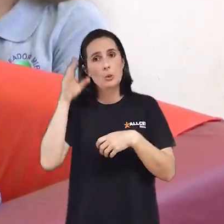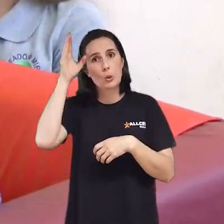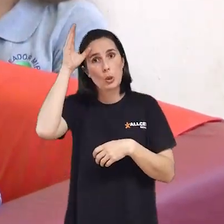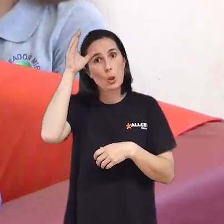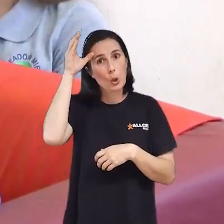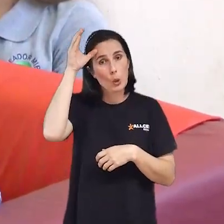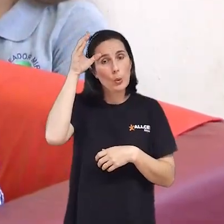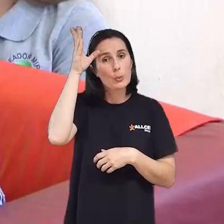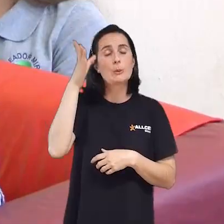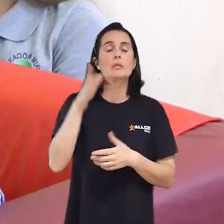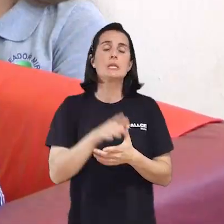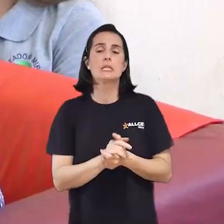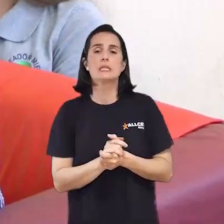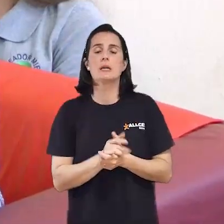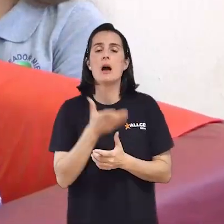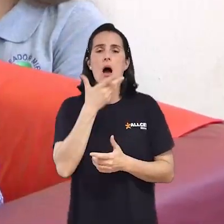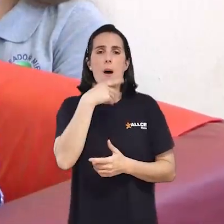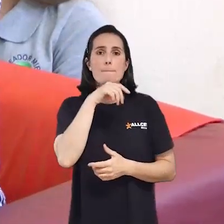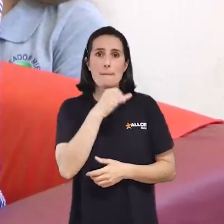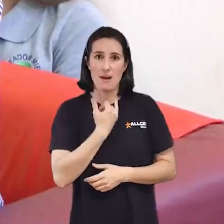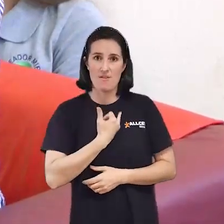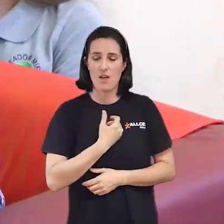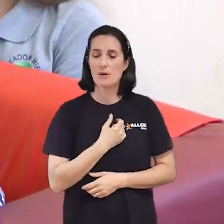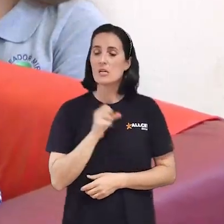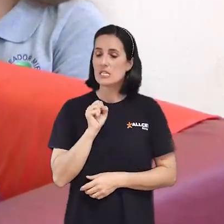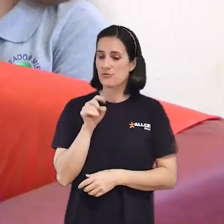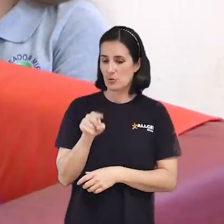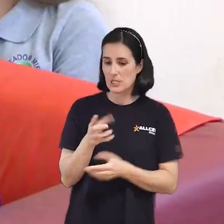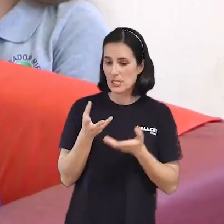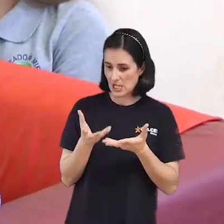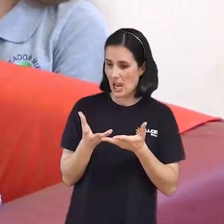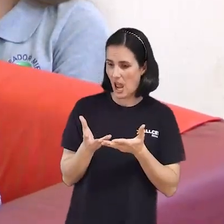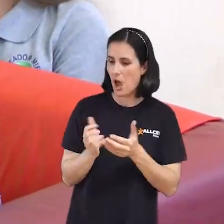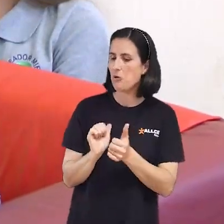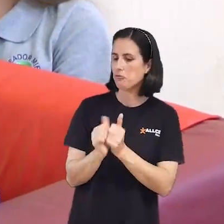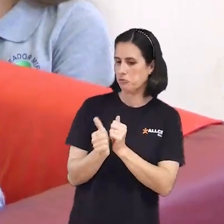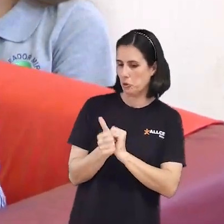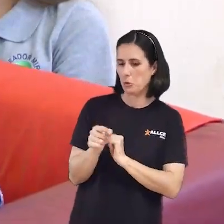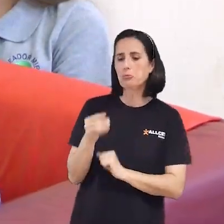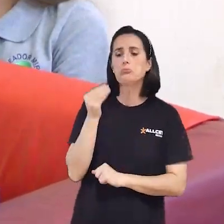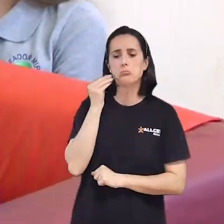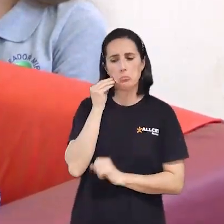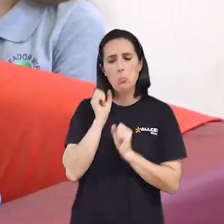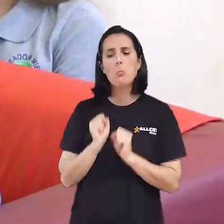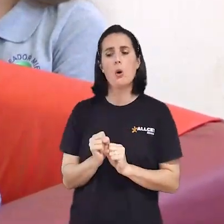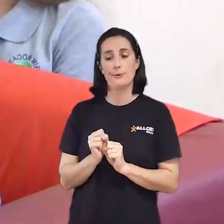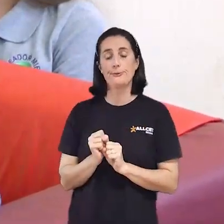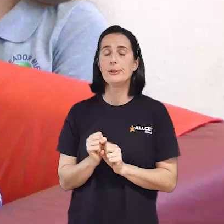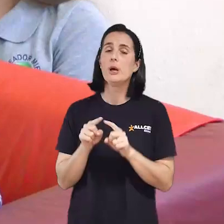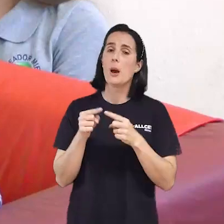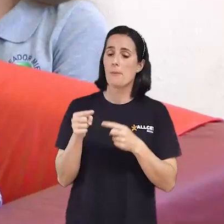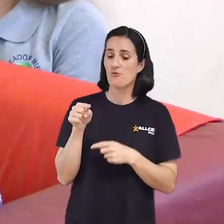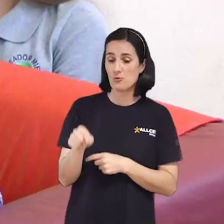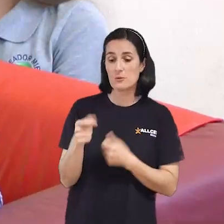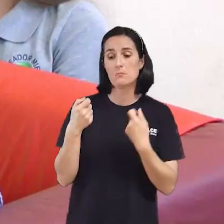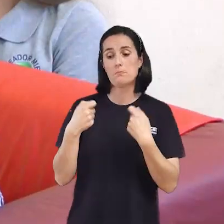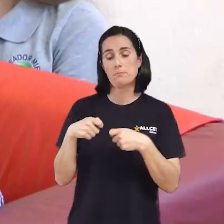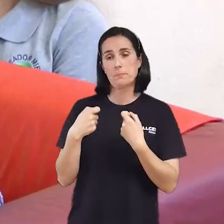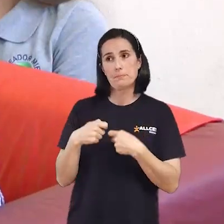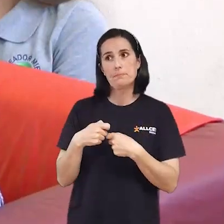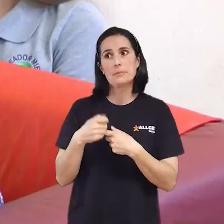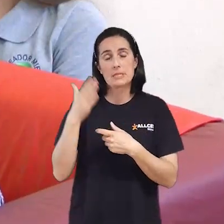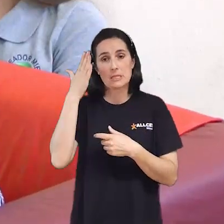passei a querer ser jogador de futebol, como muitos, né, sonham com isso. Só que meu pai me colocou assim